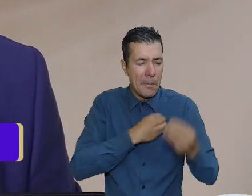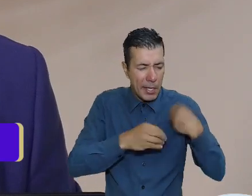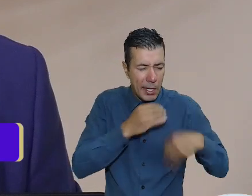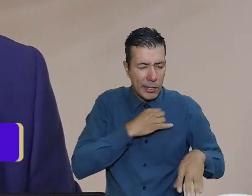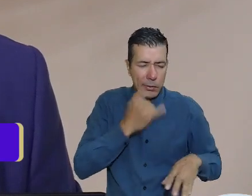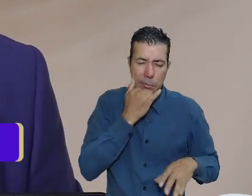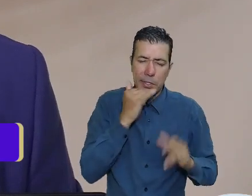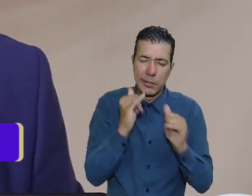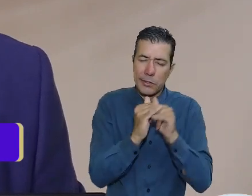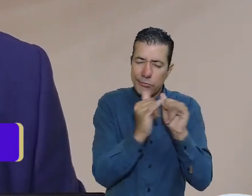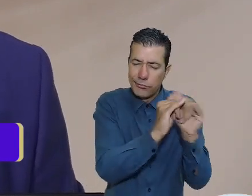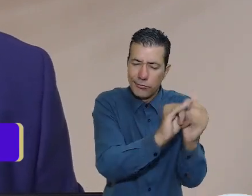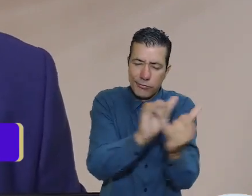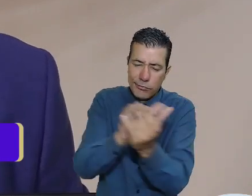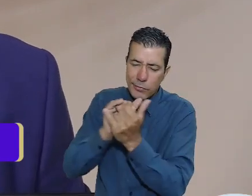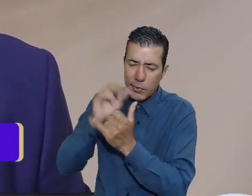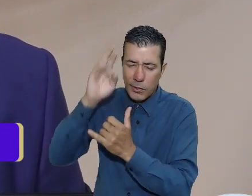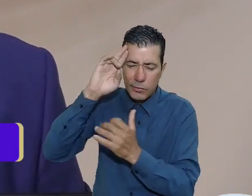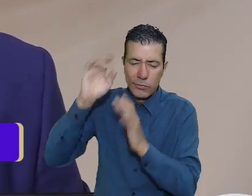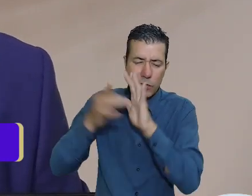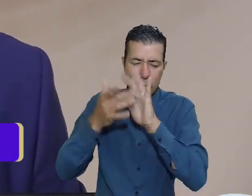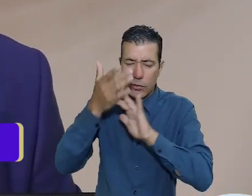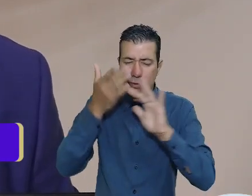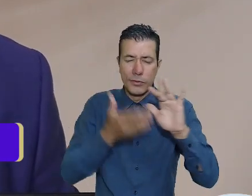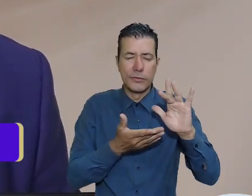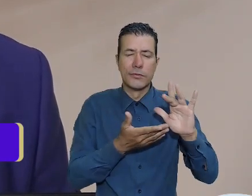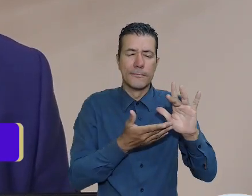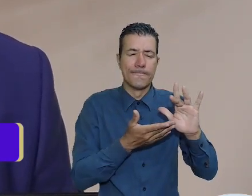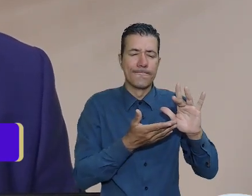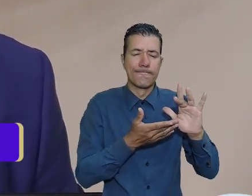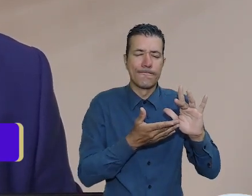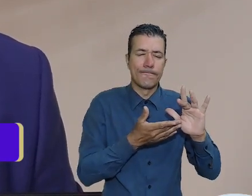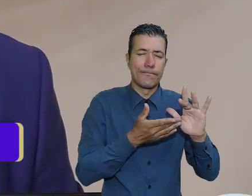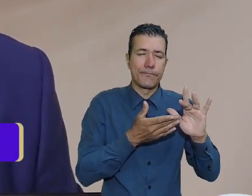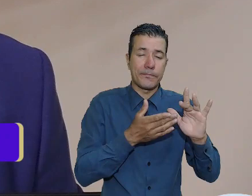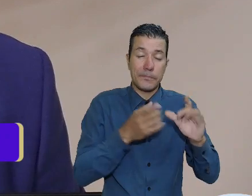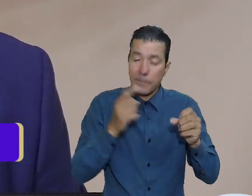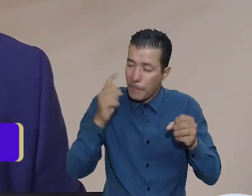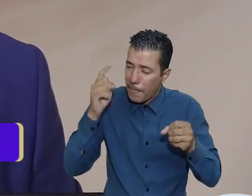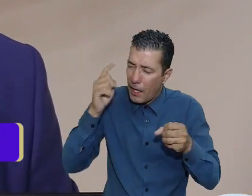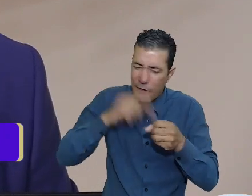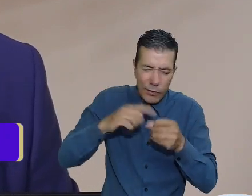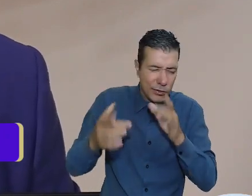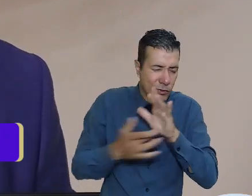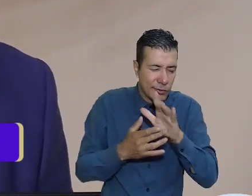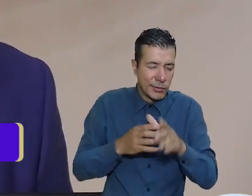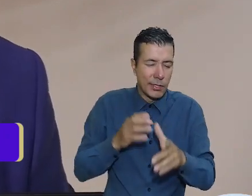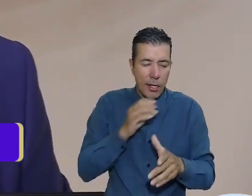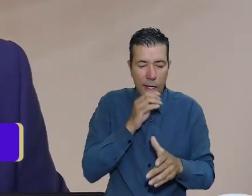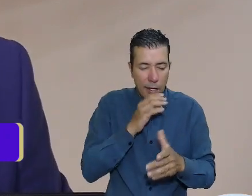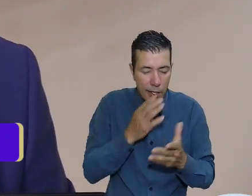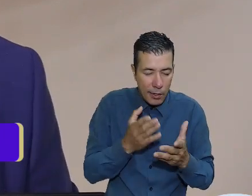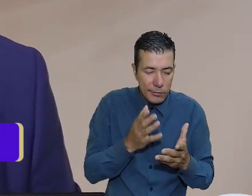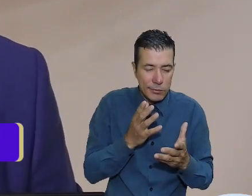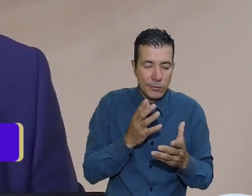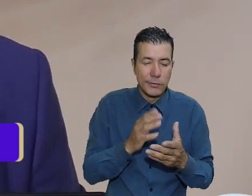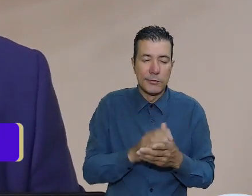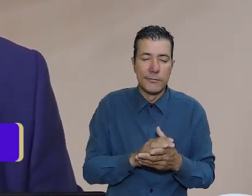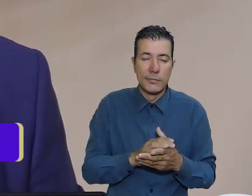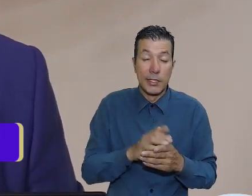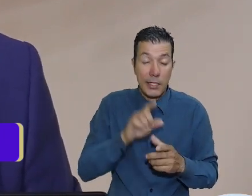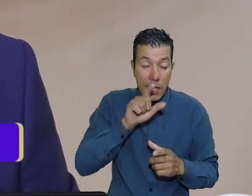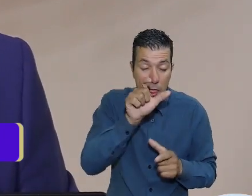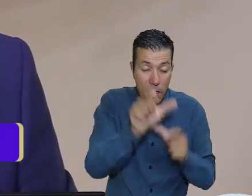pecados. E que no futuro próximo, e eu sei que esse dia está bem próximo, essas pessoas, aqueles que ainda não foram